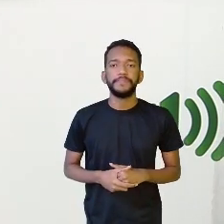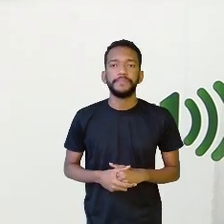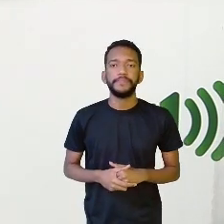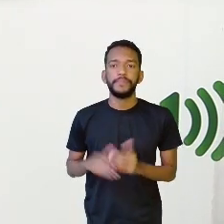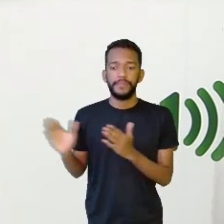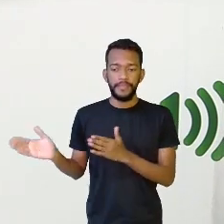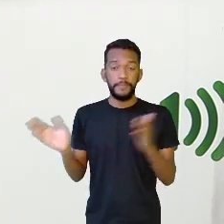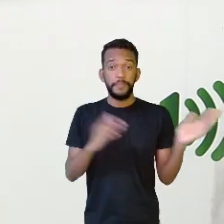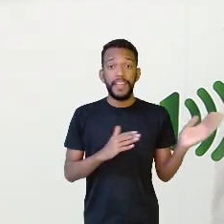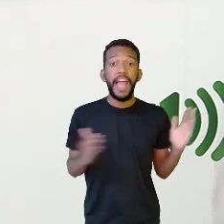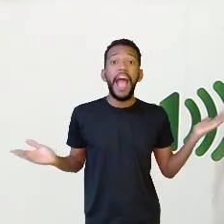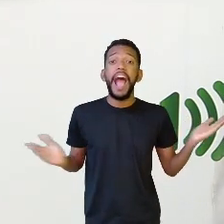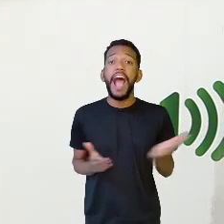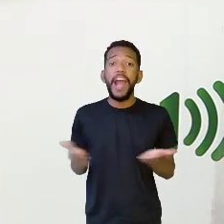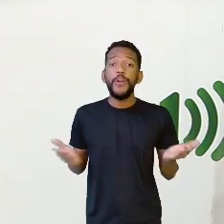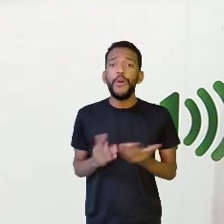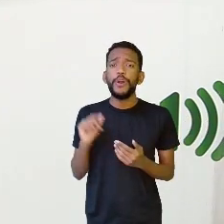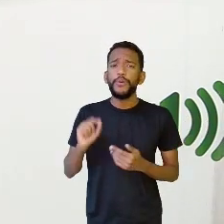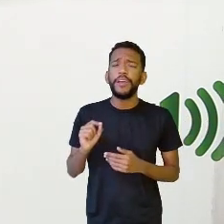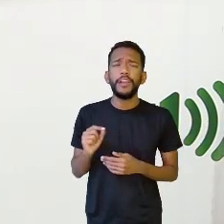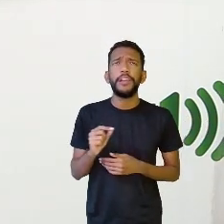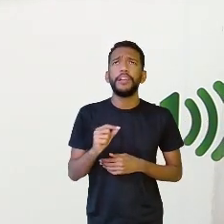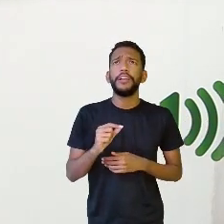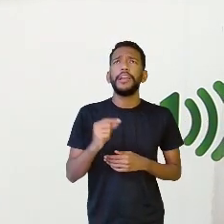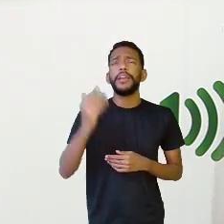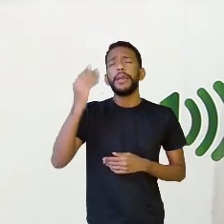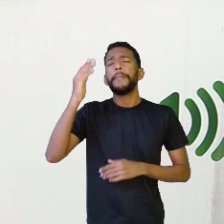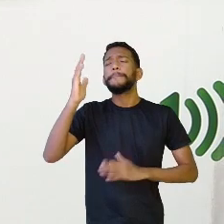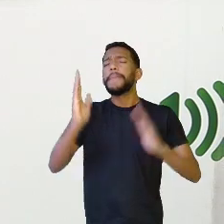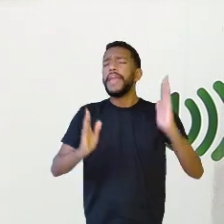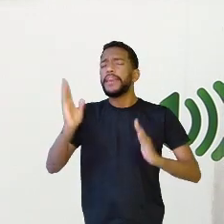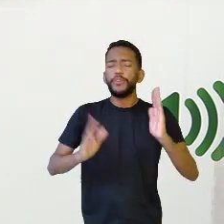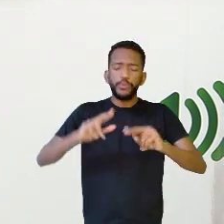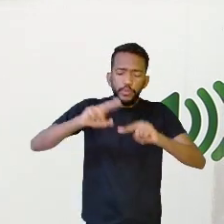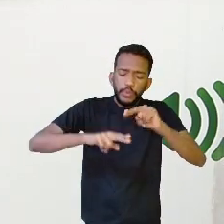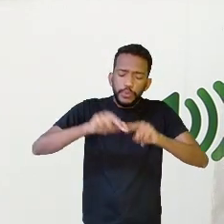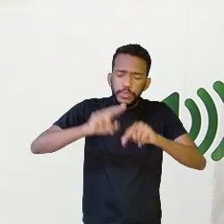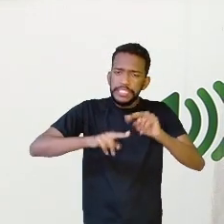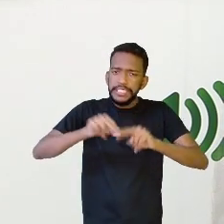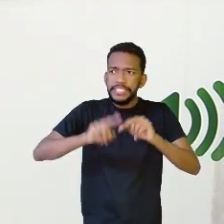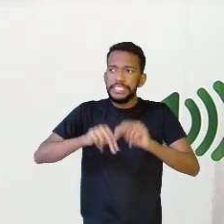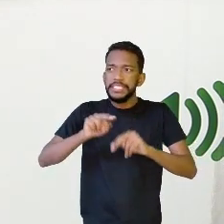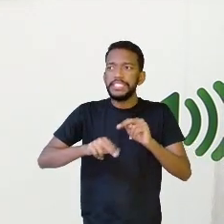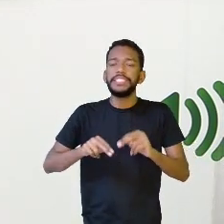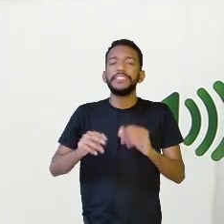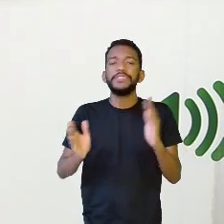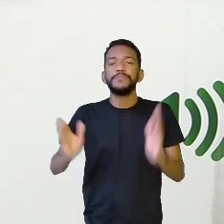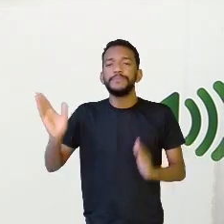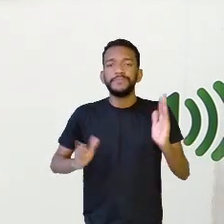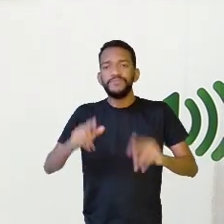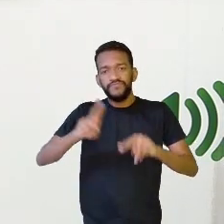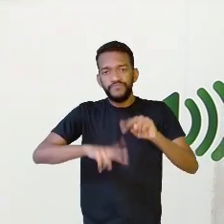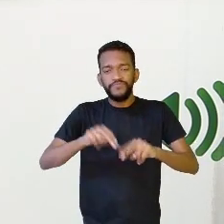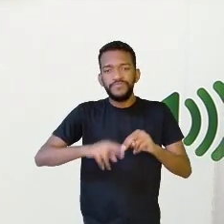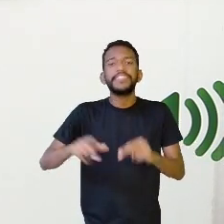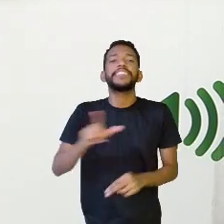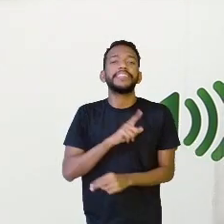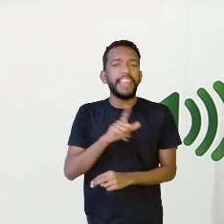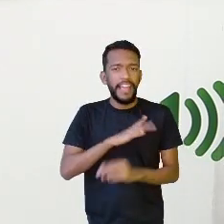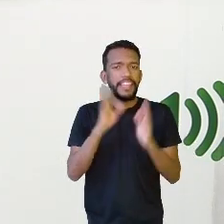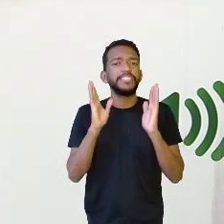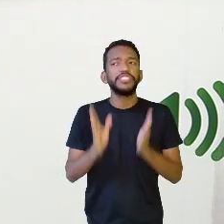Aí alguém pensa, no período junino, período de São João, nós temos